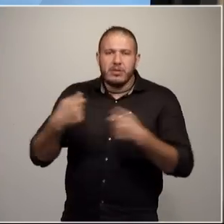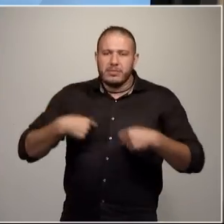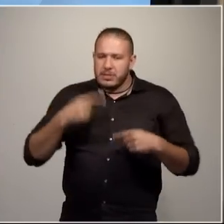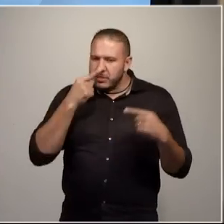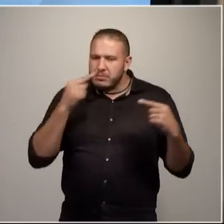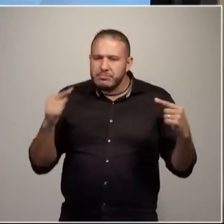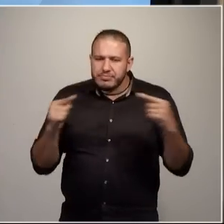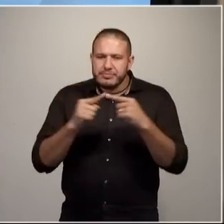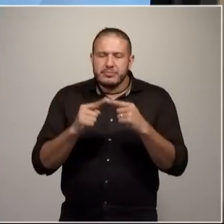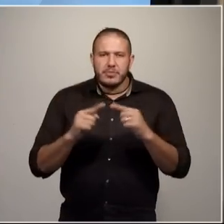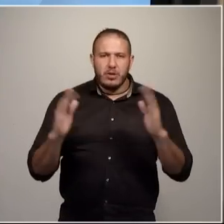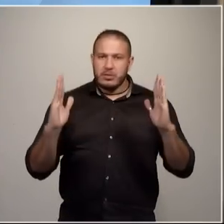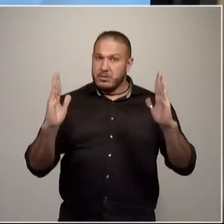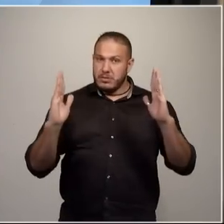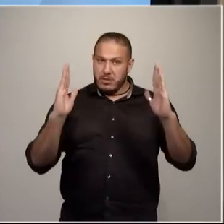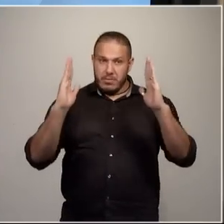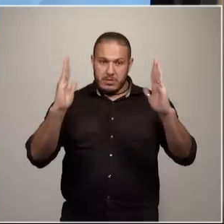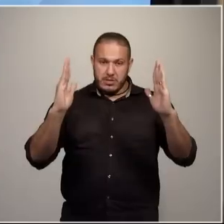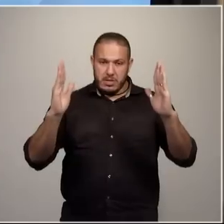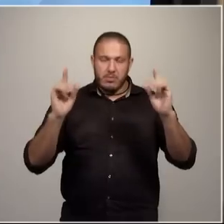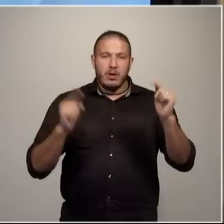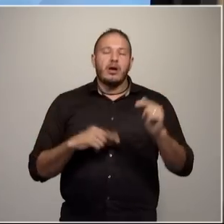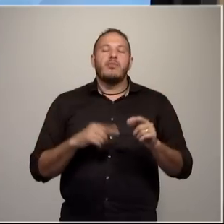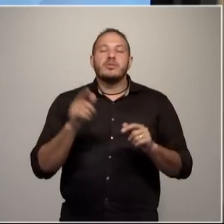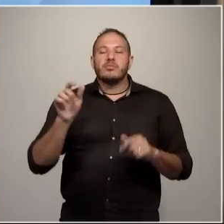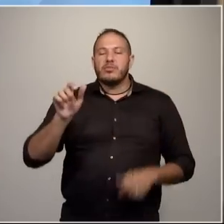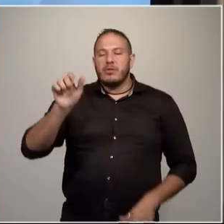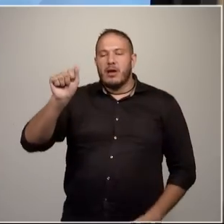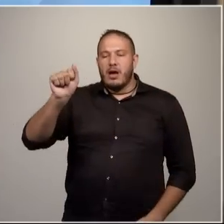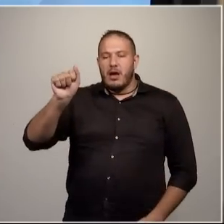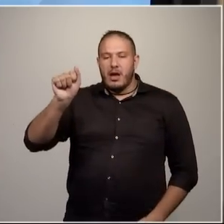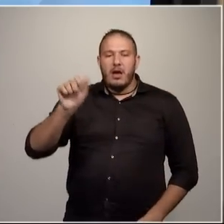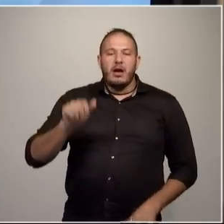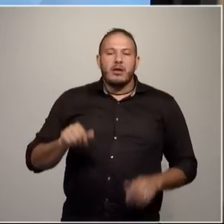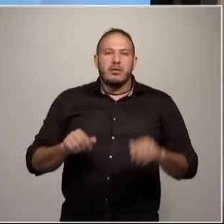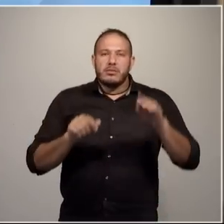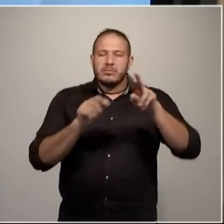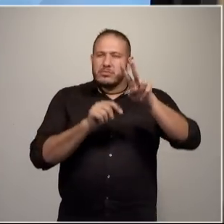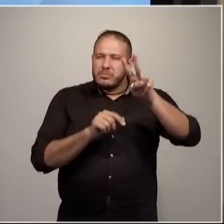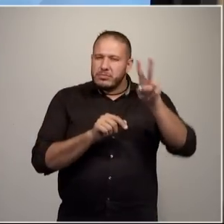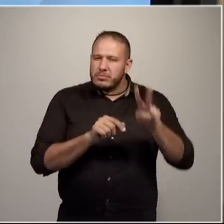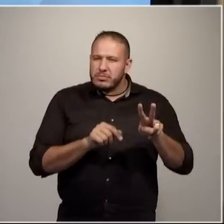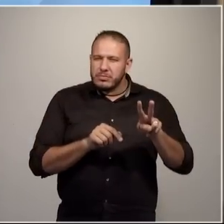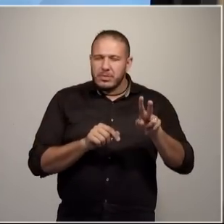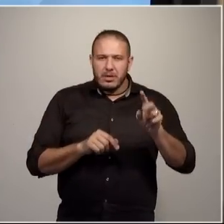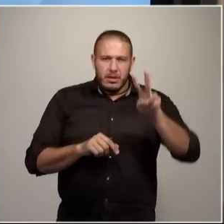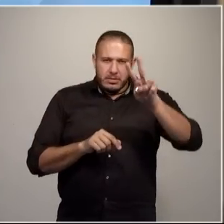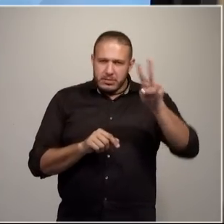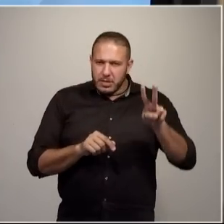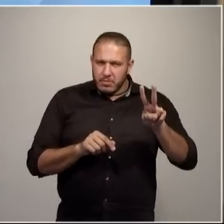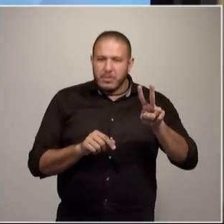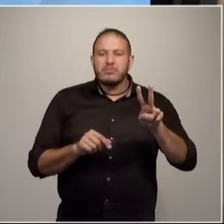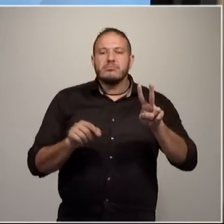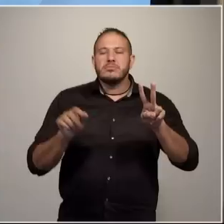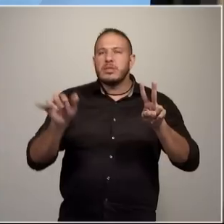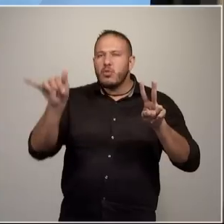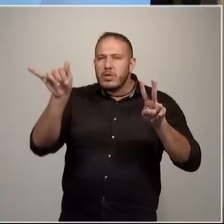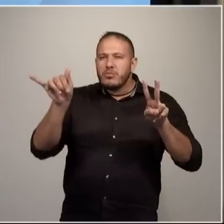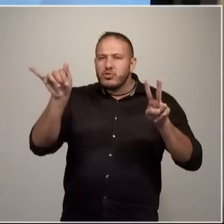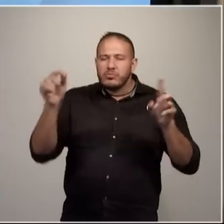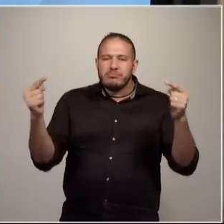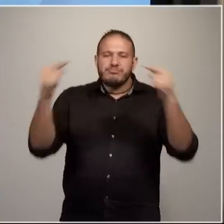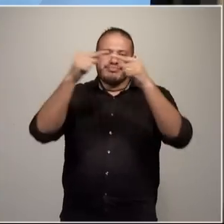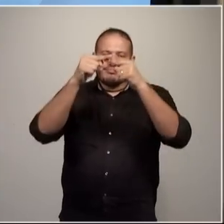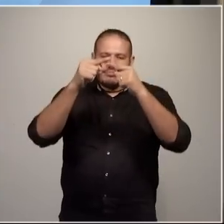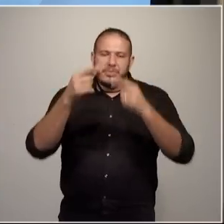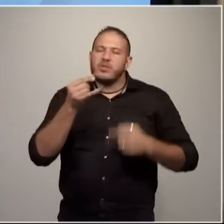Os extremos de integração, a y está à direita, o extremo de integração na extrema esquerda tem que ser o do y, que